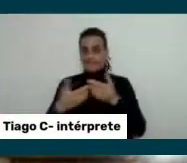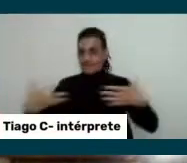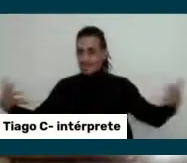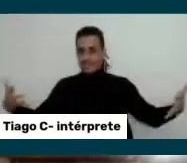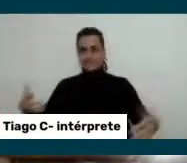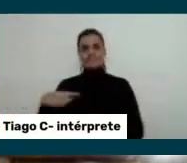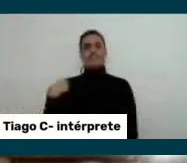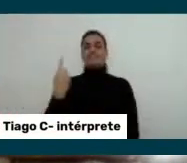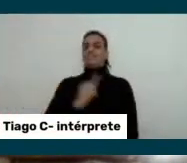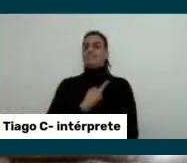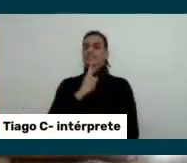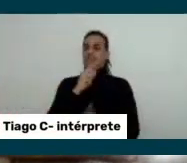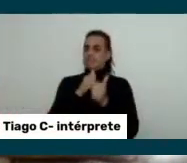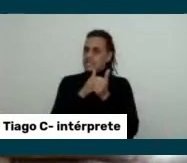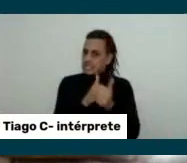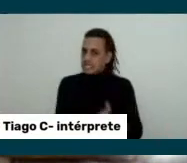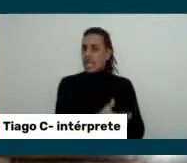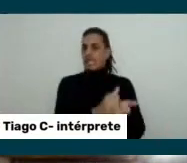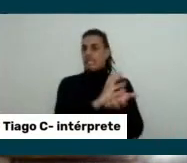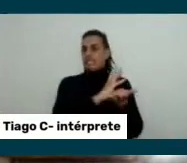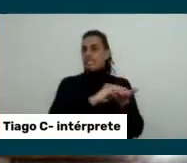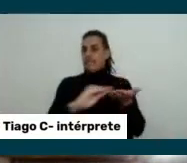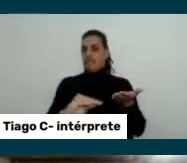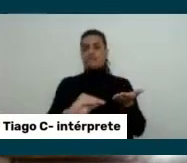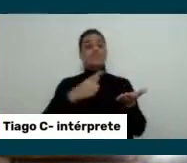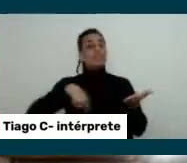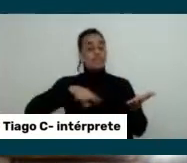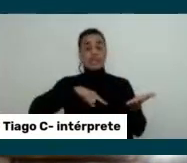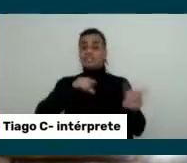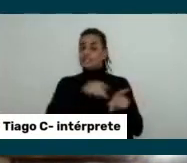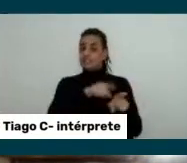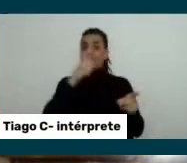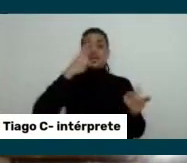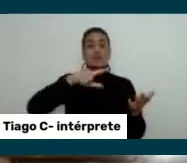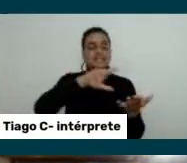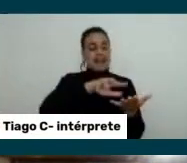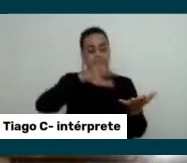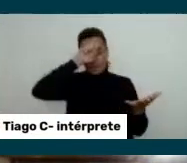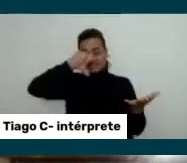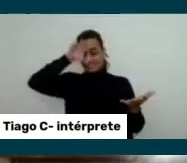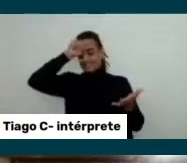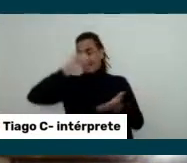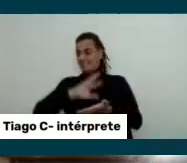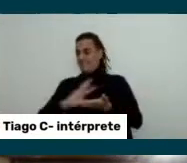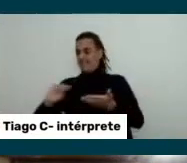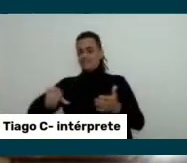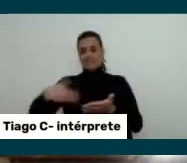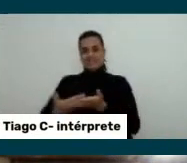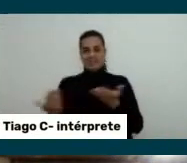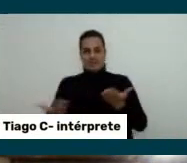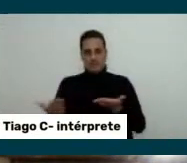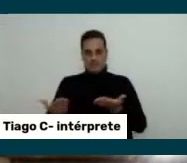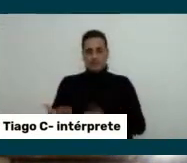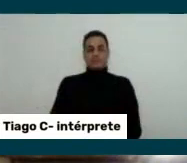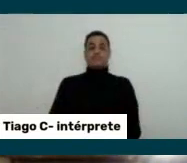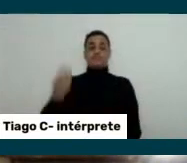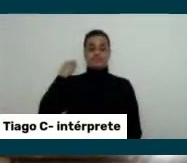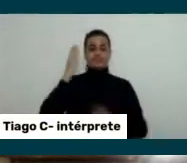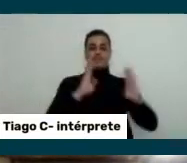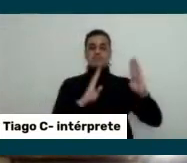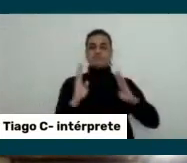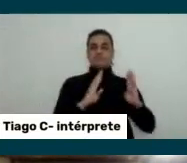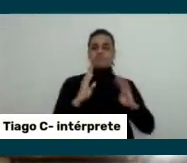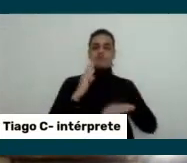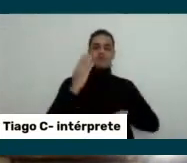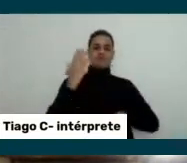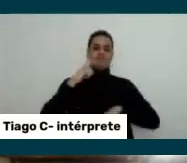a dados, nunca fomos tão capazes também de processar dados como somos agora. Entre o momento que tínhamos que nos deslocar